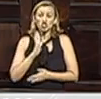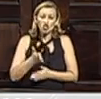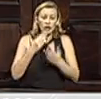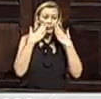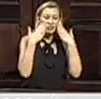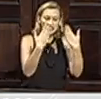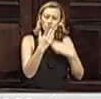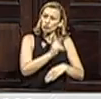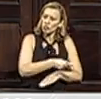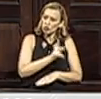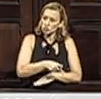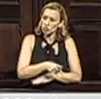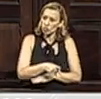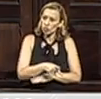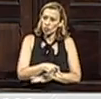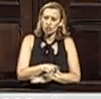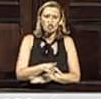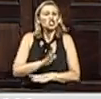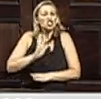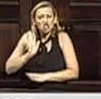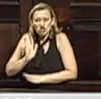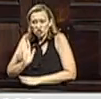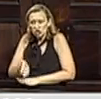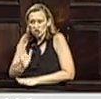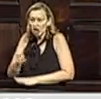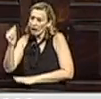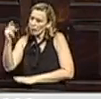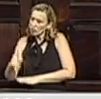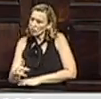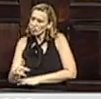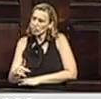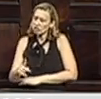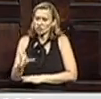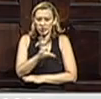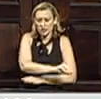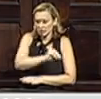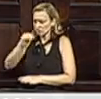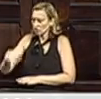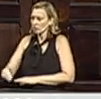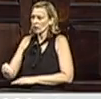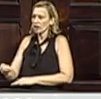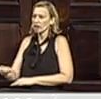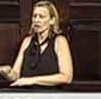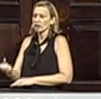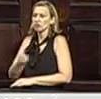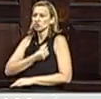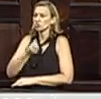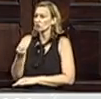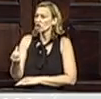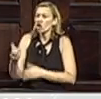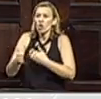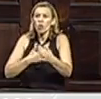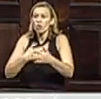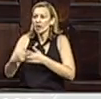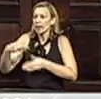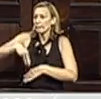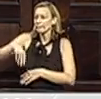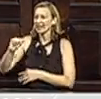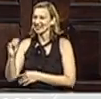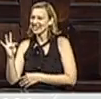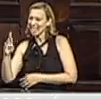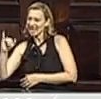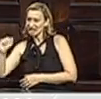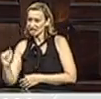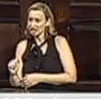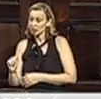e aprovamos esse destaque para ele mudar para a faixa 6. Qualquer matéria relativa a esse professor